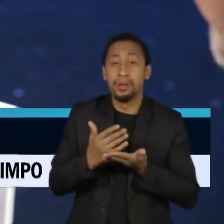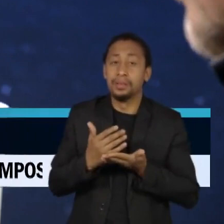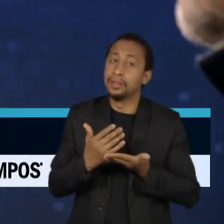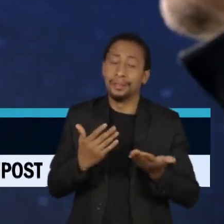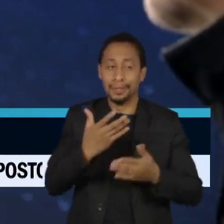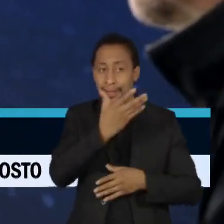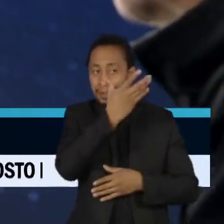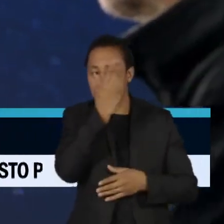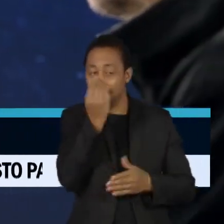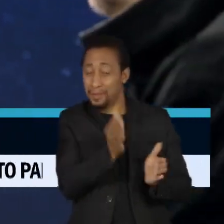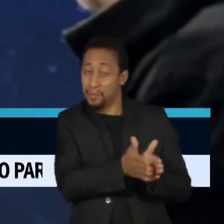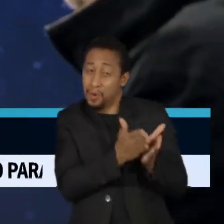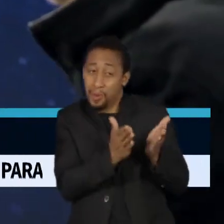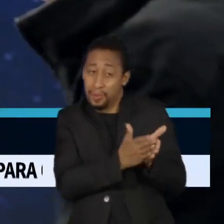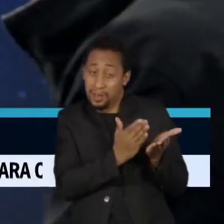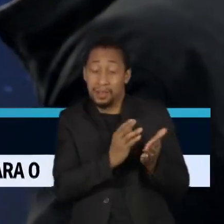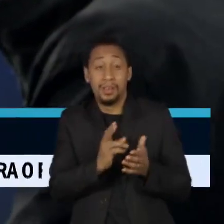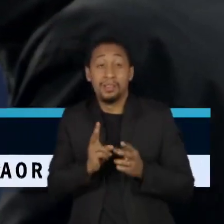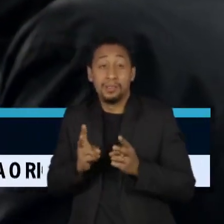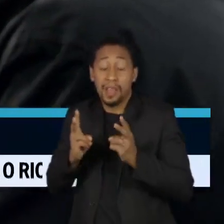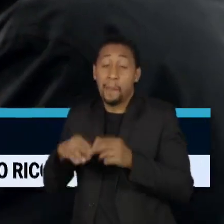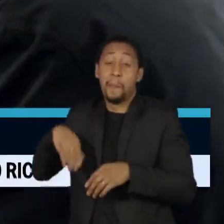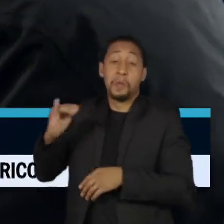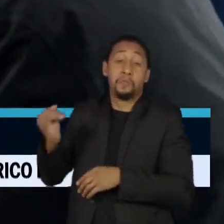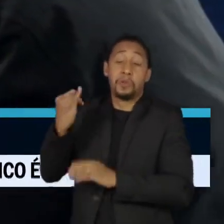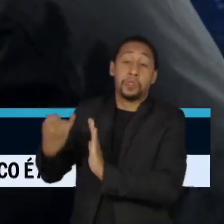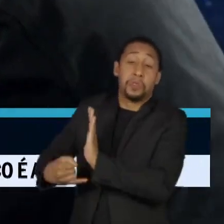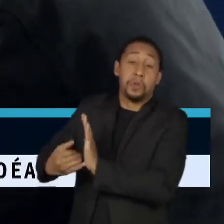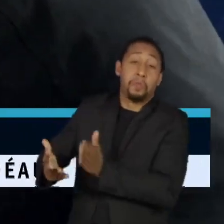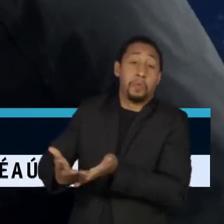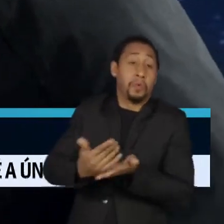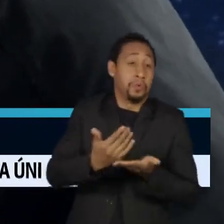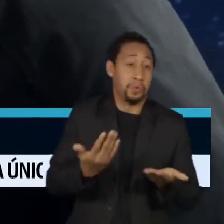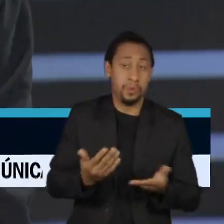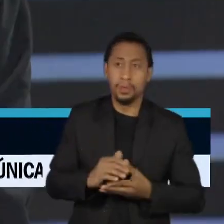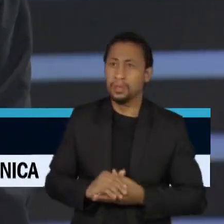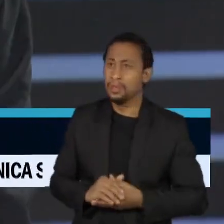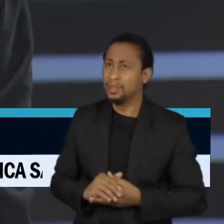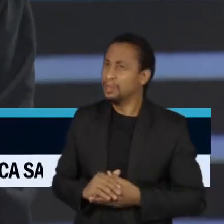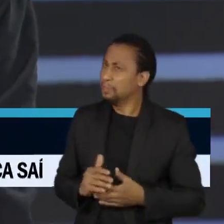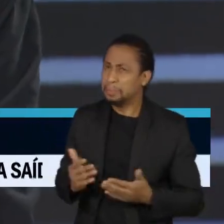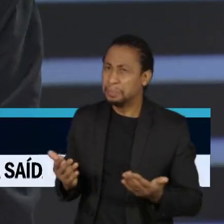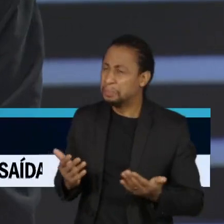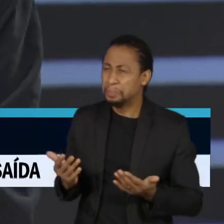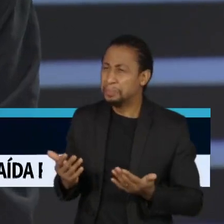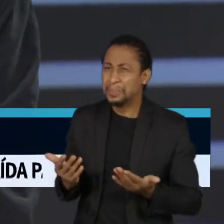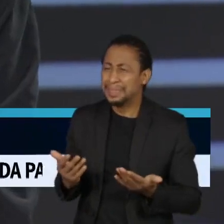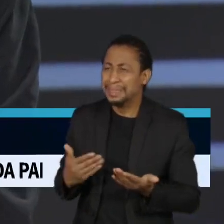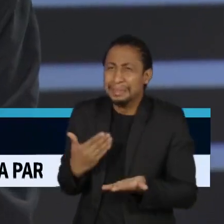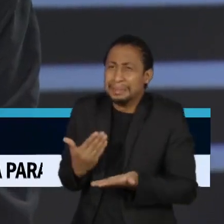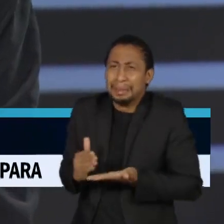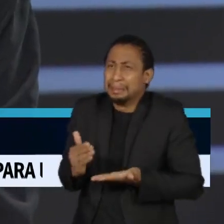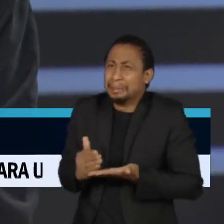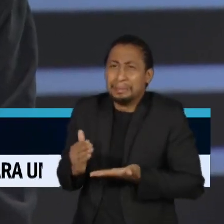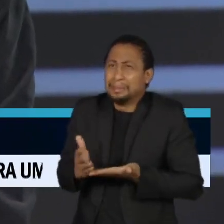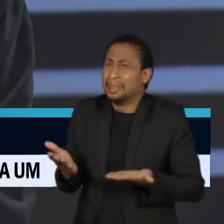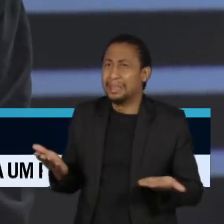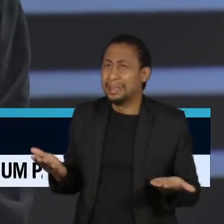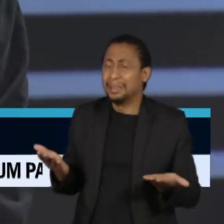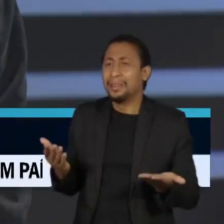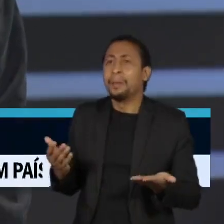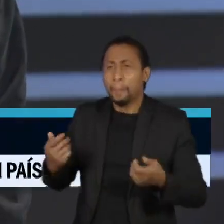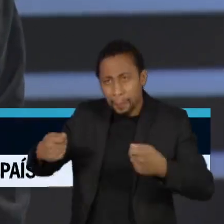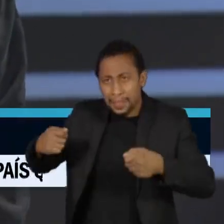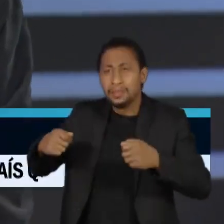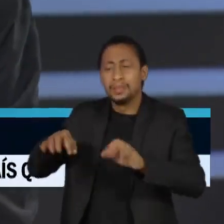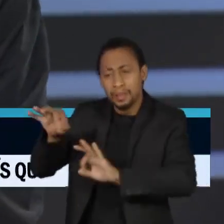pobres. Não faz o menor sentido. Fazer política fiscal basicamente é definir prioridades. O que